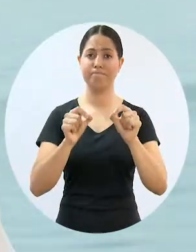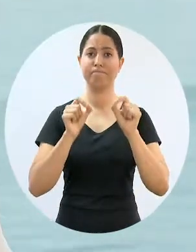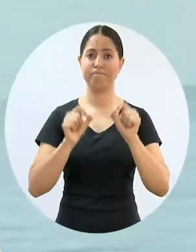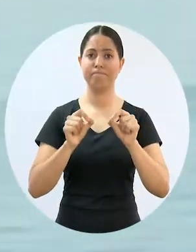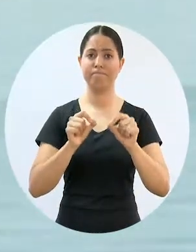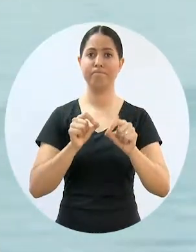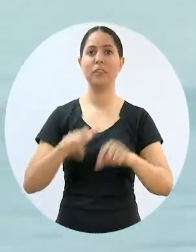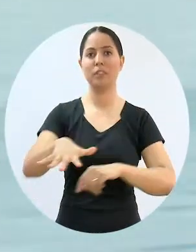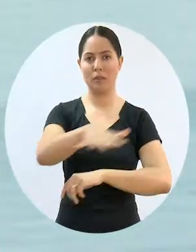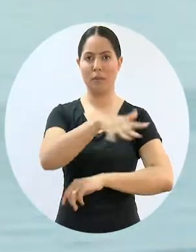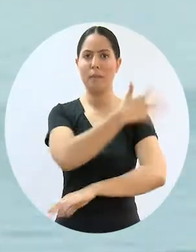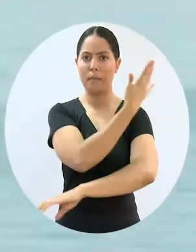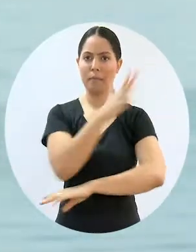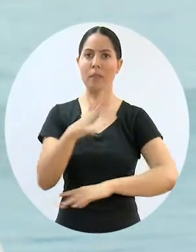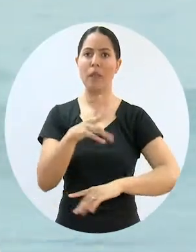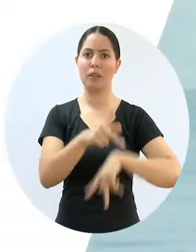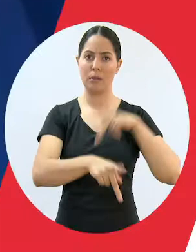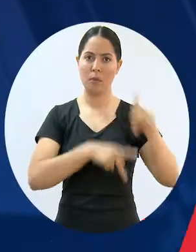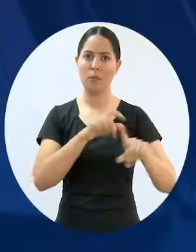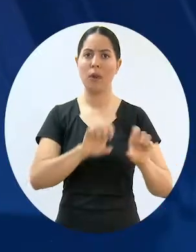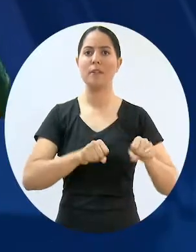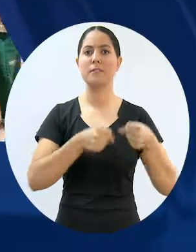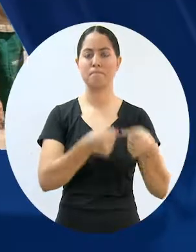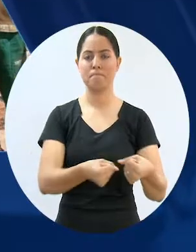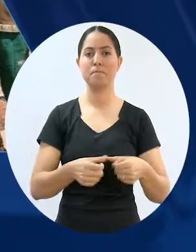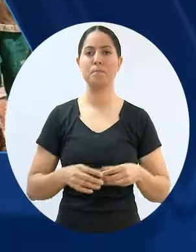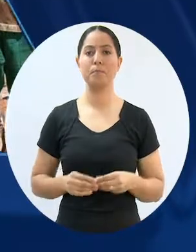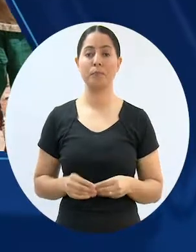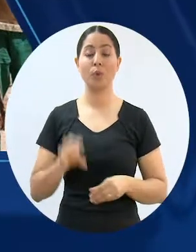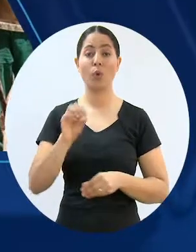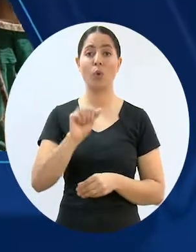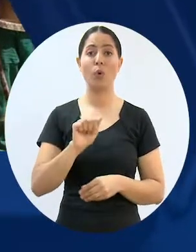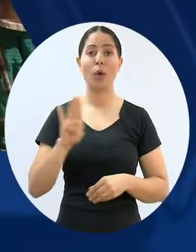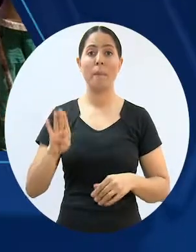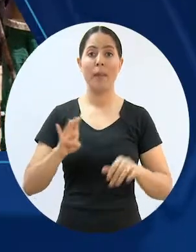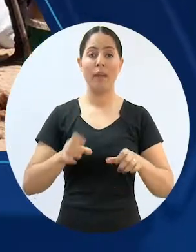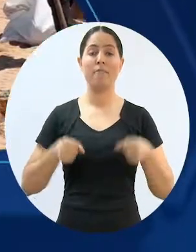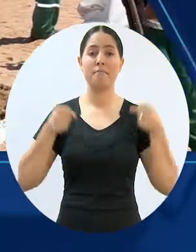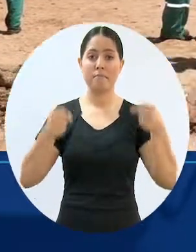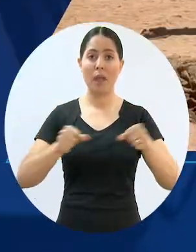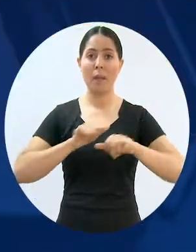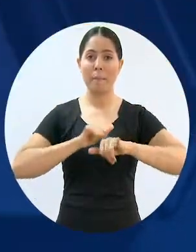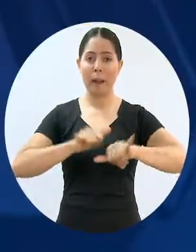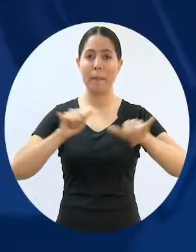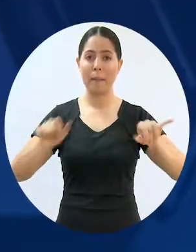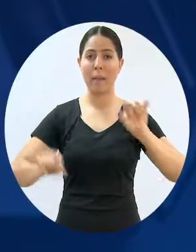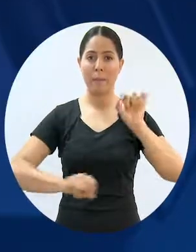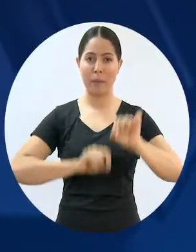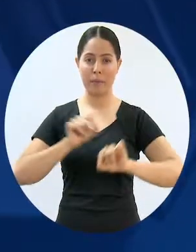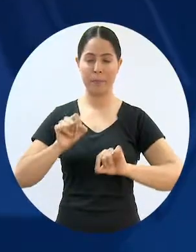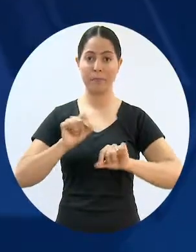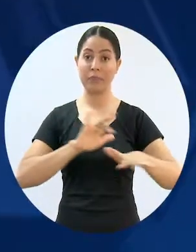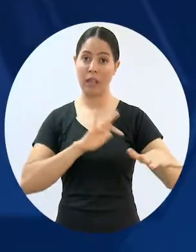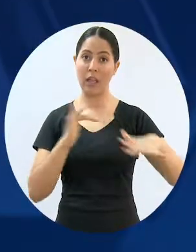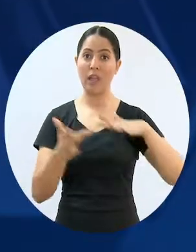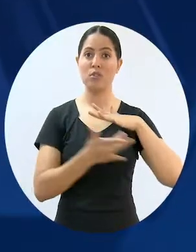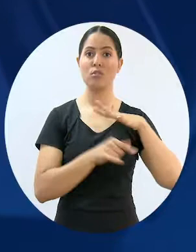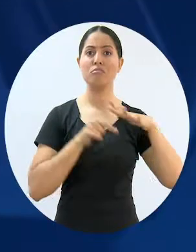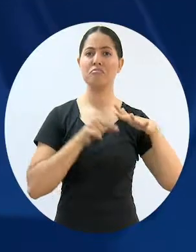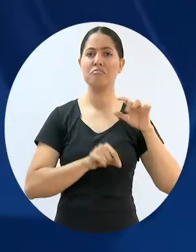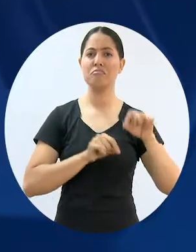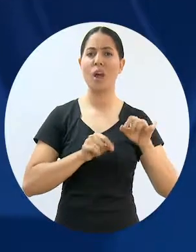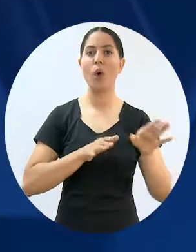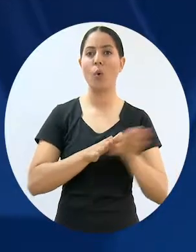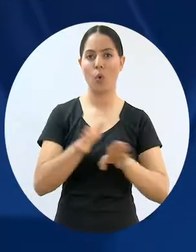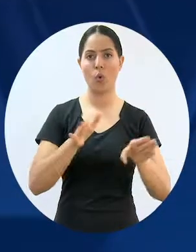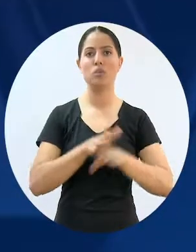do meio ambiente e da sociedade. A OAB está com uma forte campanha sobre o tema. Pelas redes sociais, nós estamos orientando